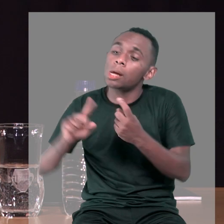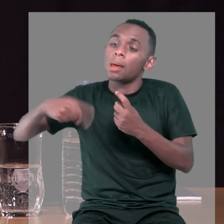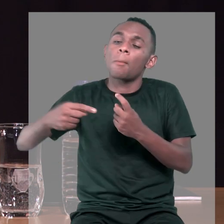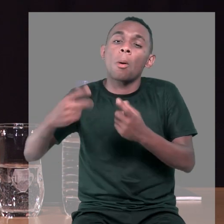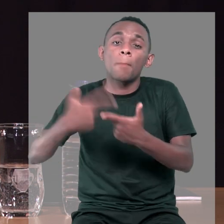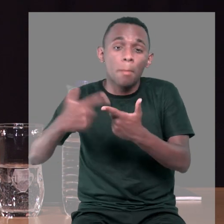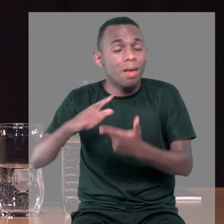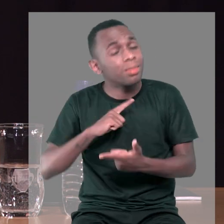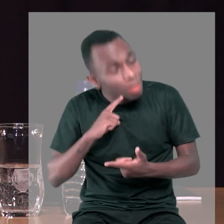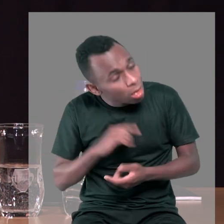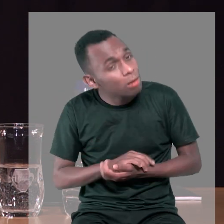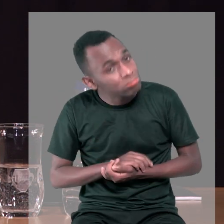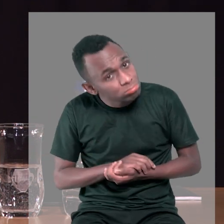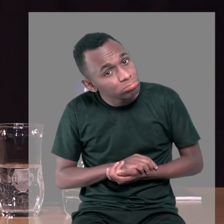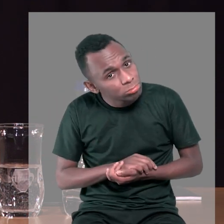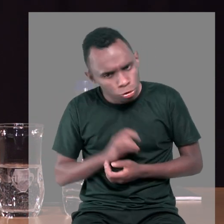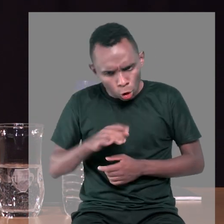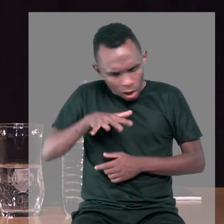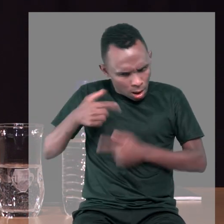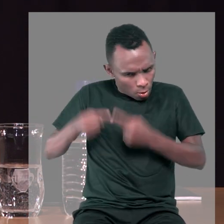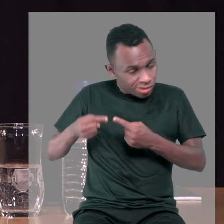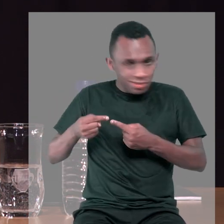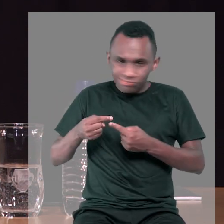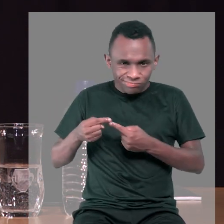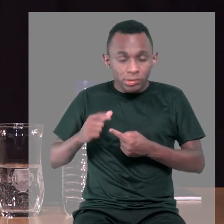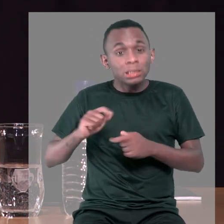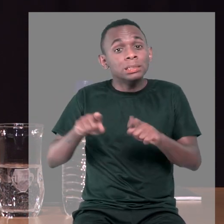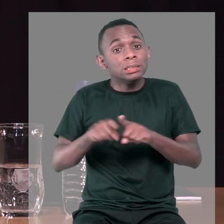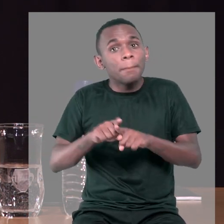política da solidão? Uma despolitização.